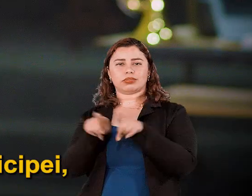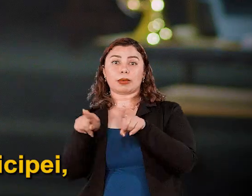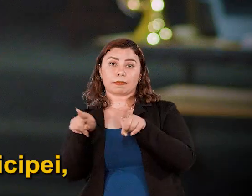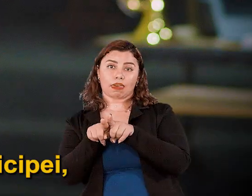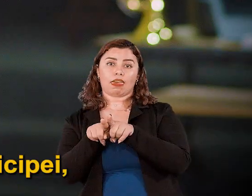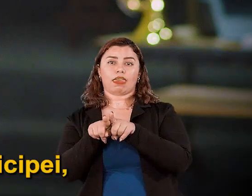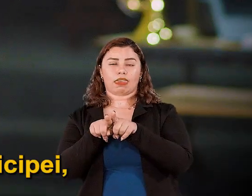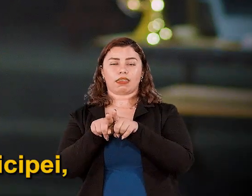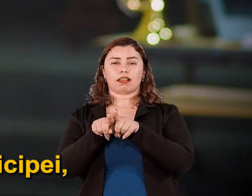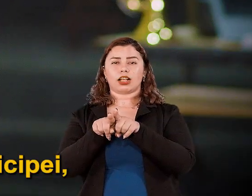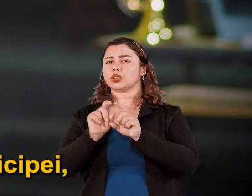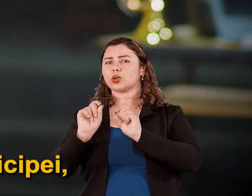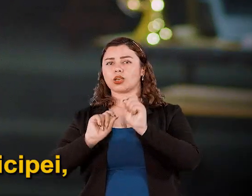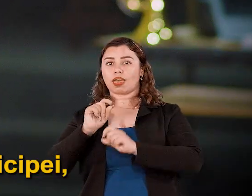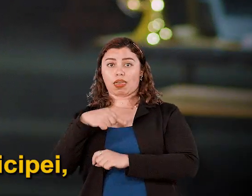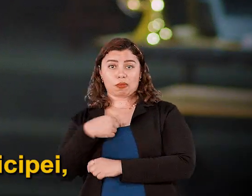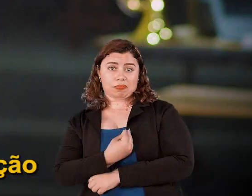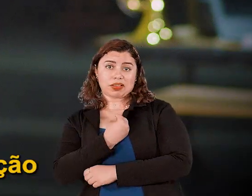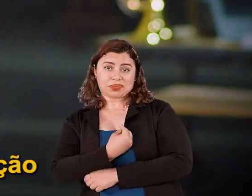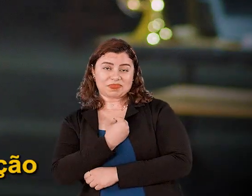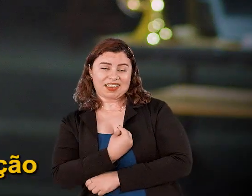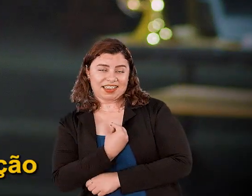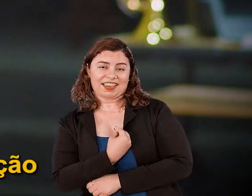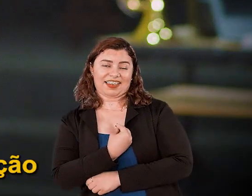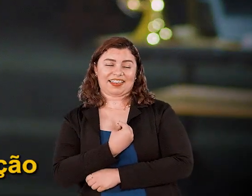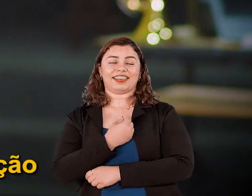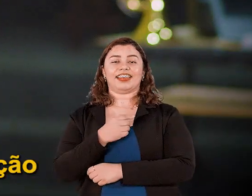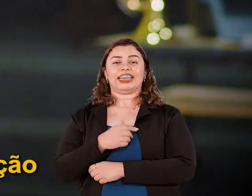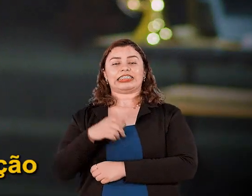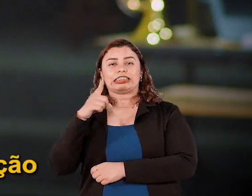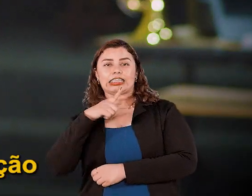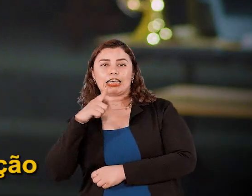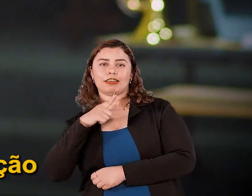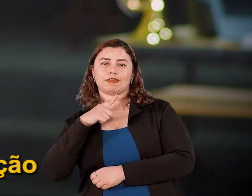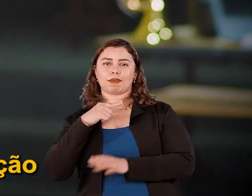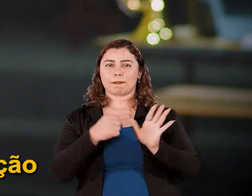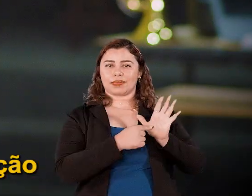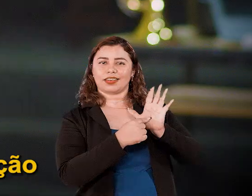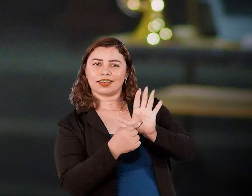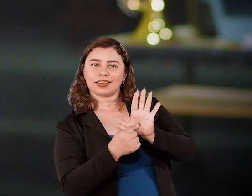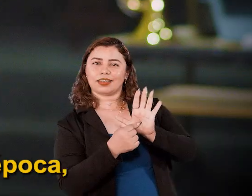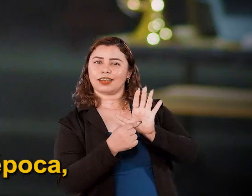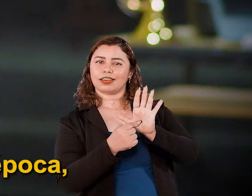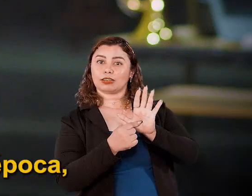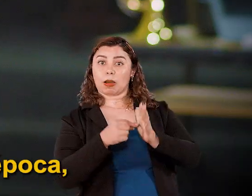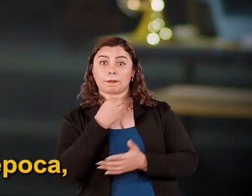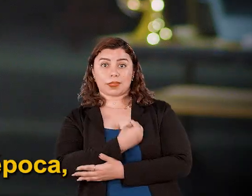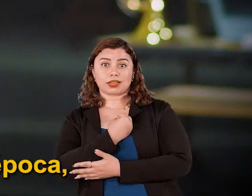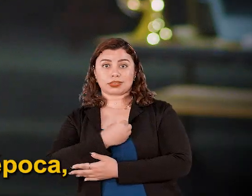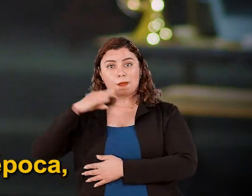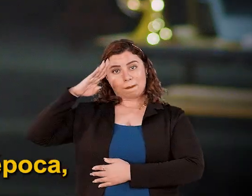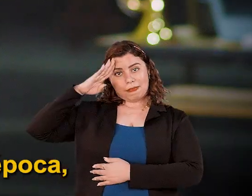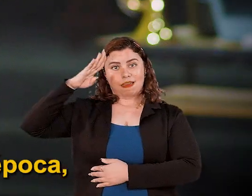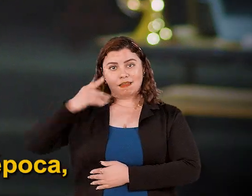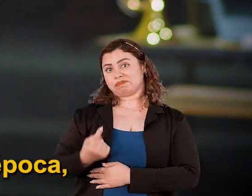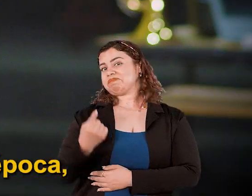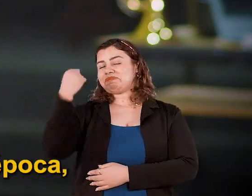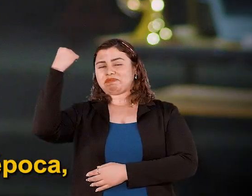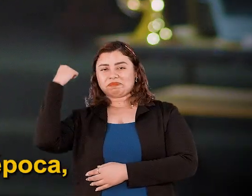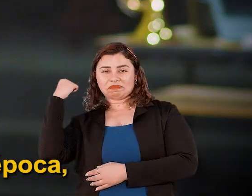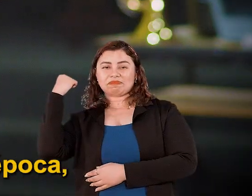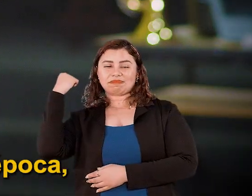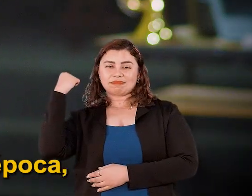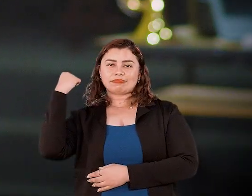filmagem, houve uma gravação, a qual eu participei da gravação, houve uma encenação com participação dos militares na